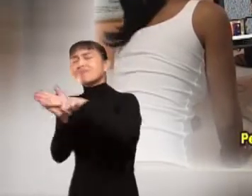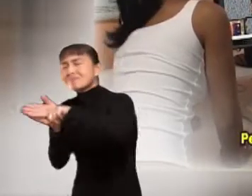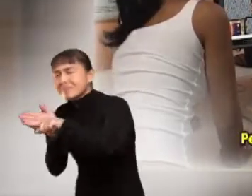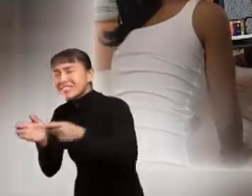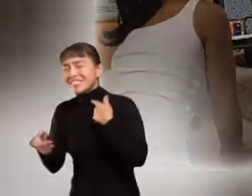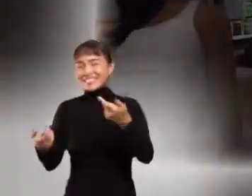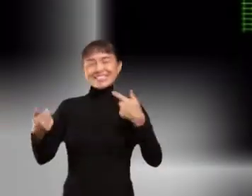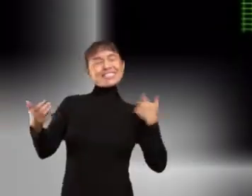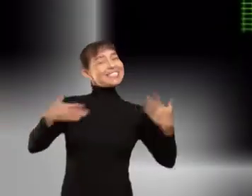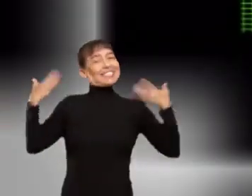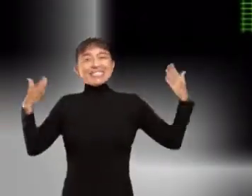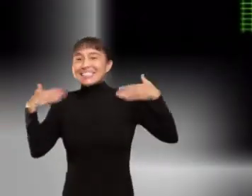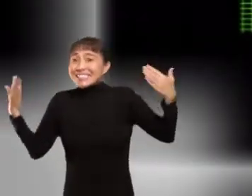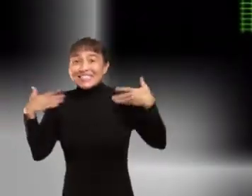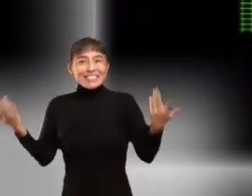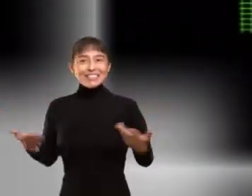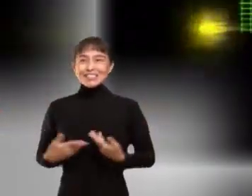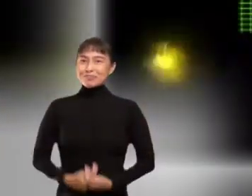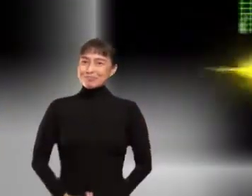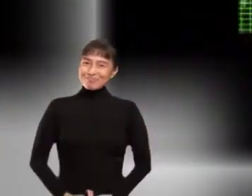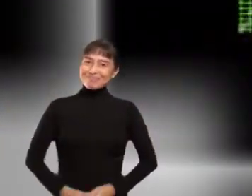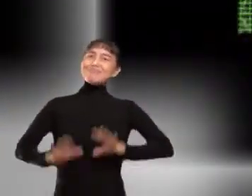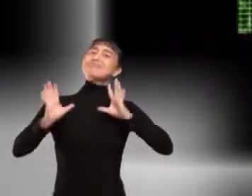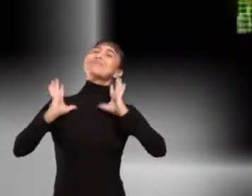e divirta-se.